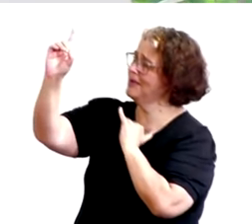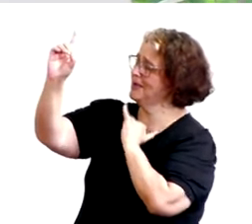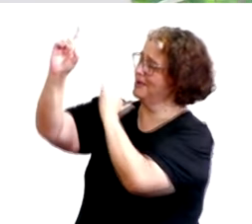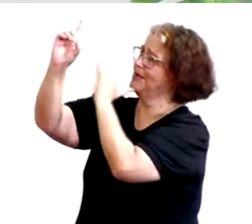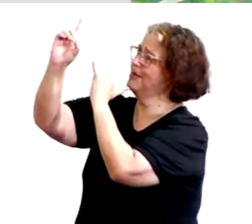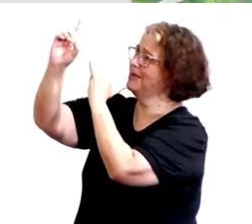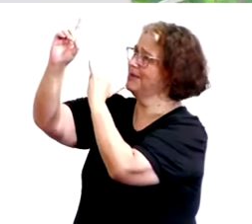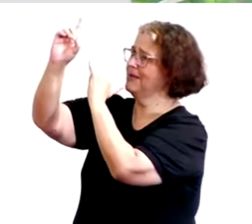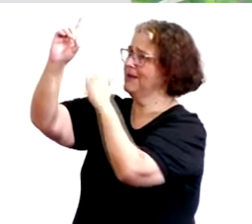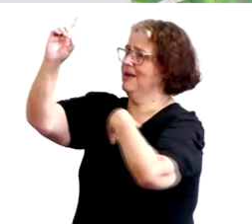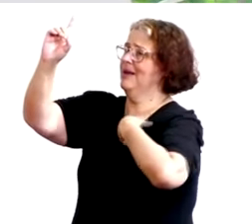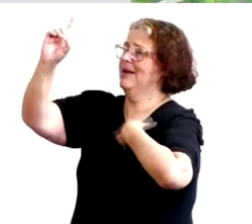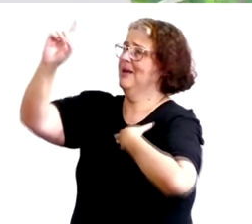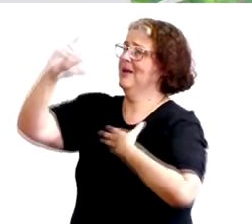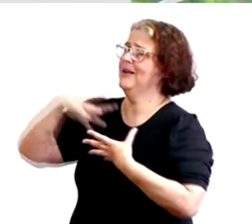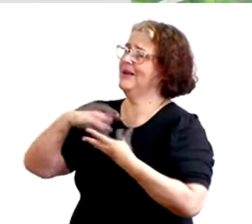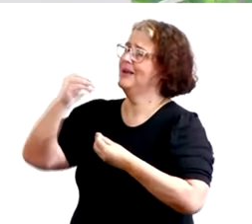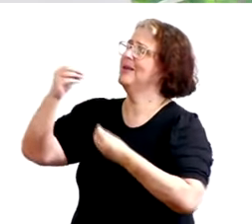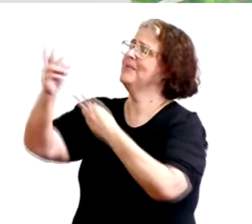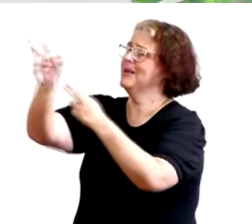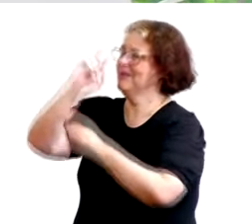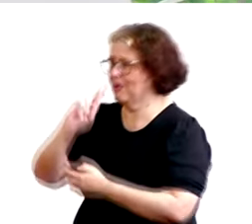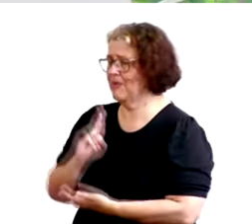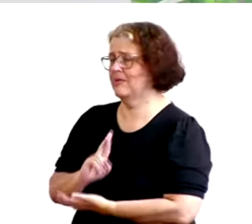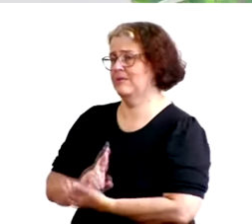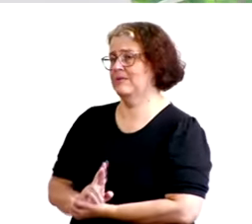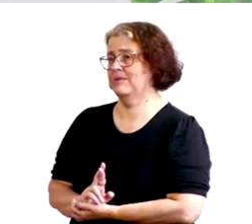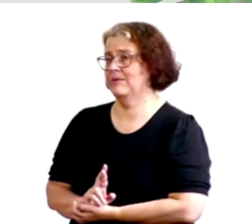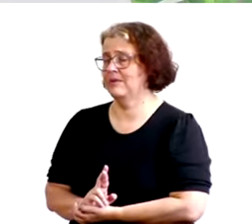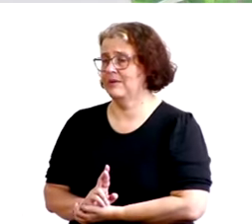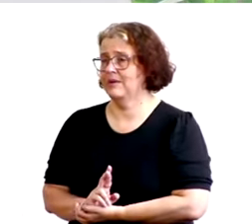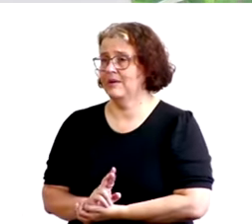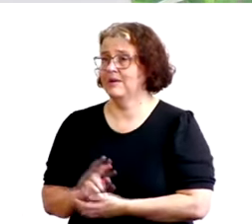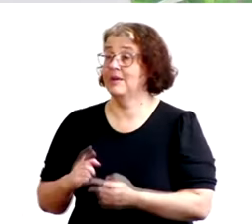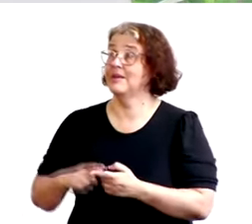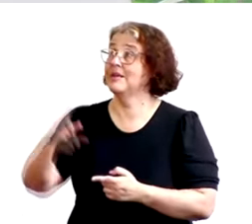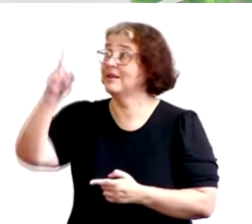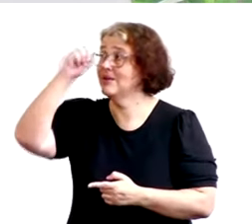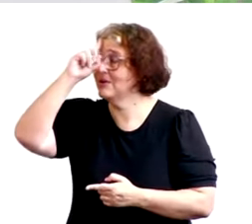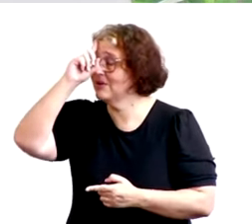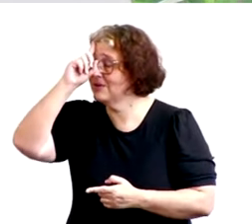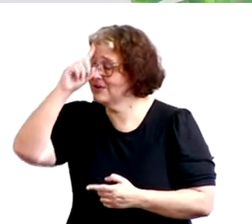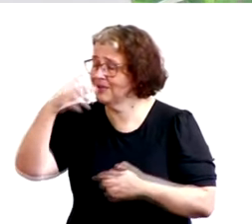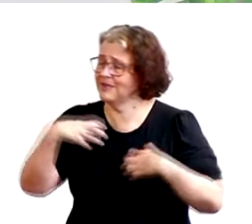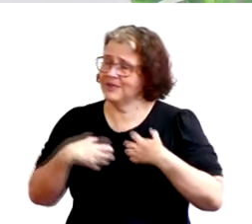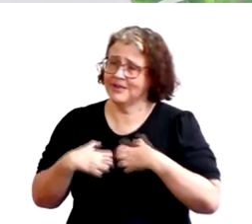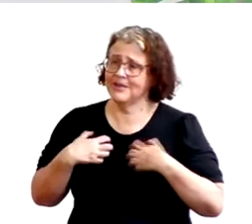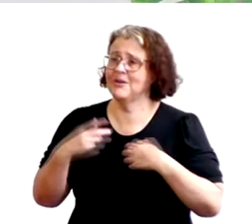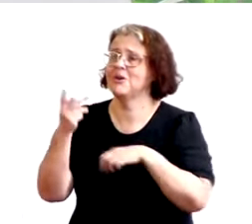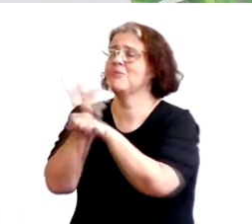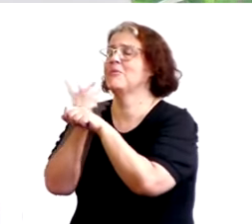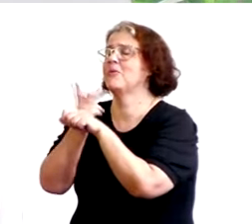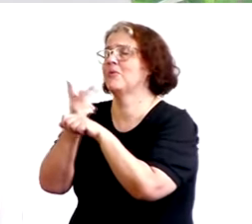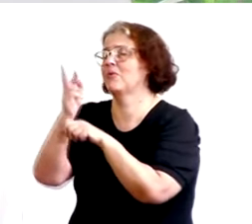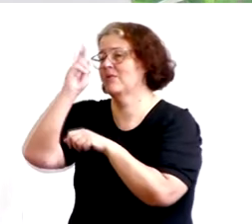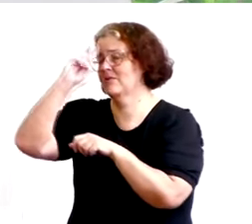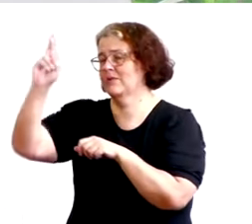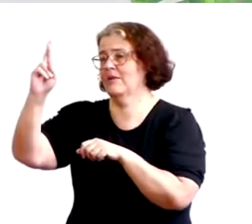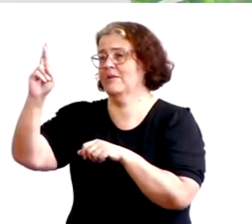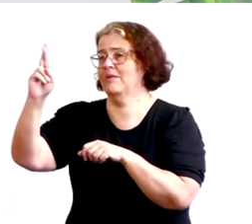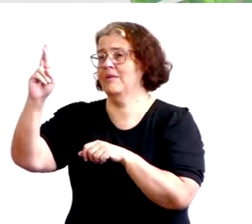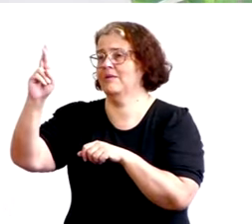a minha voz para que me atenda no dia da minha angústia procuro o senhor